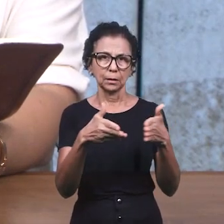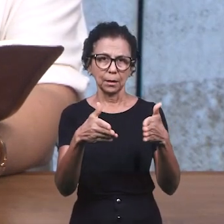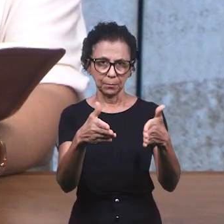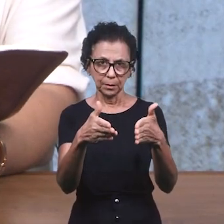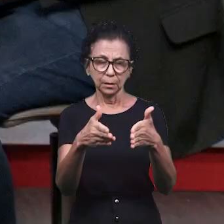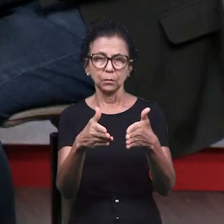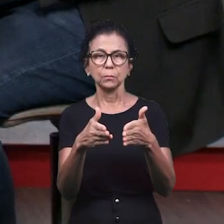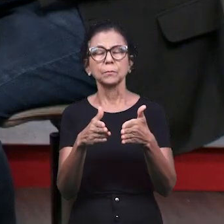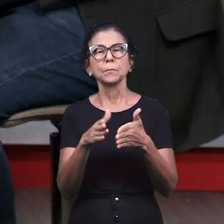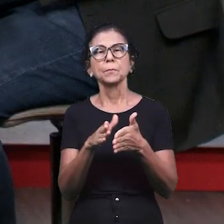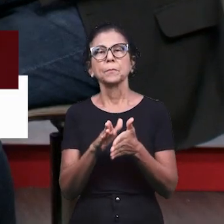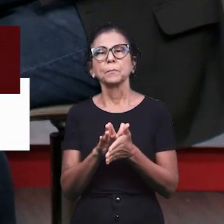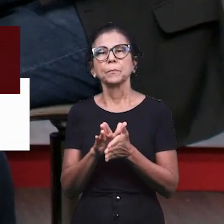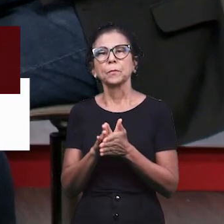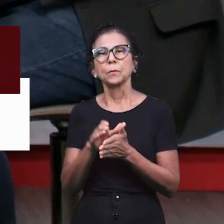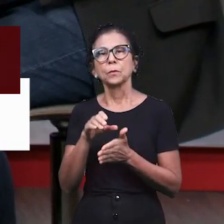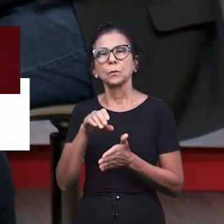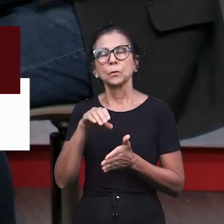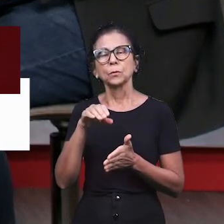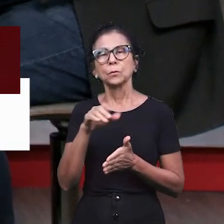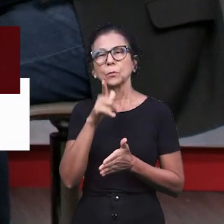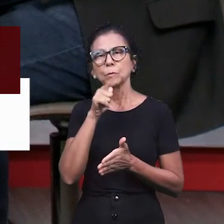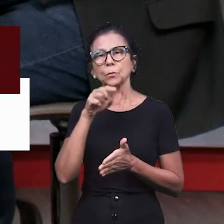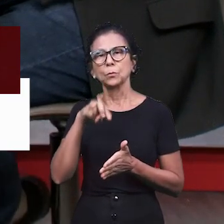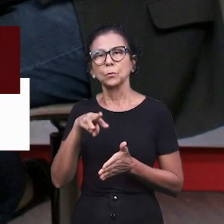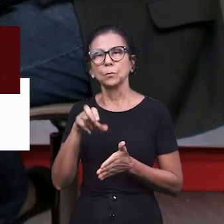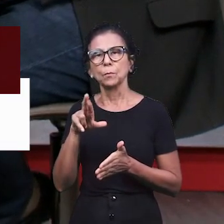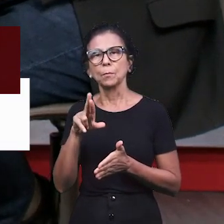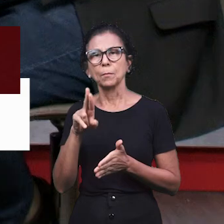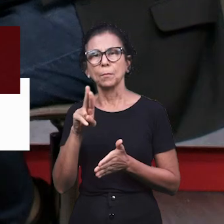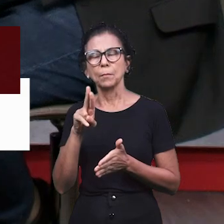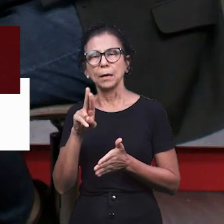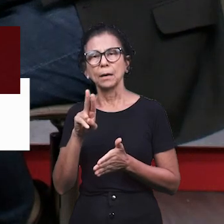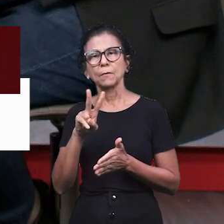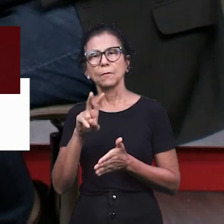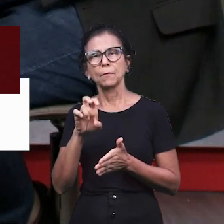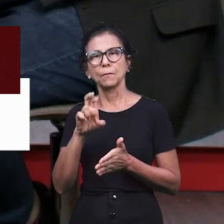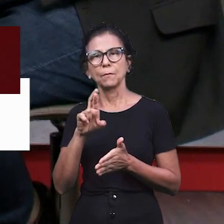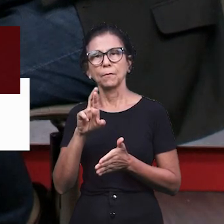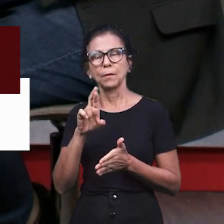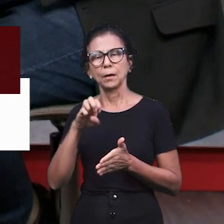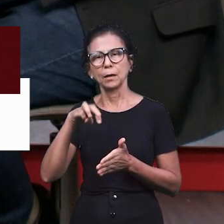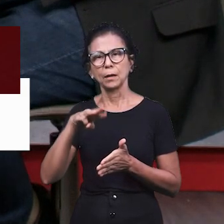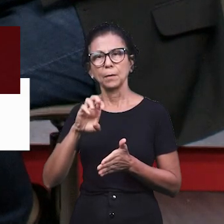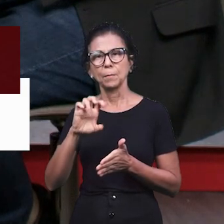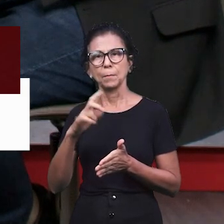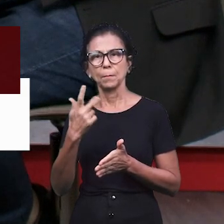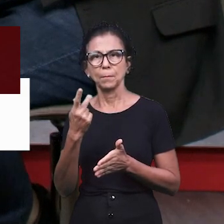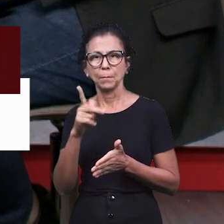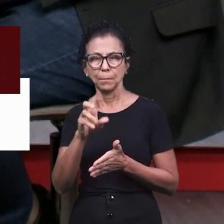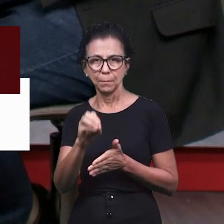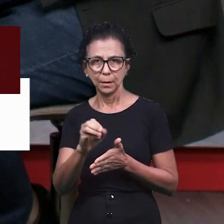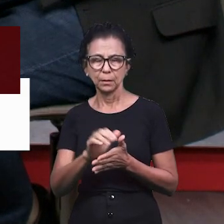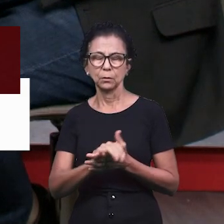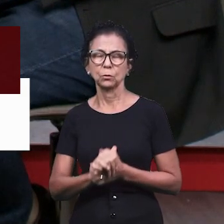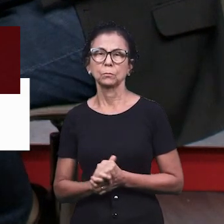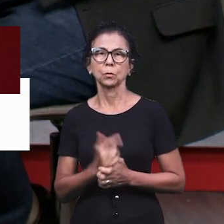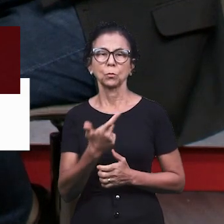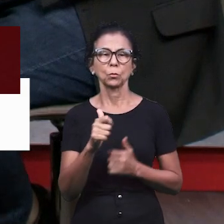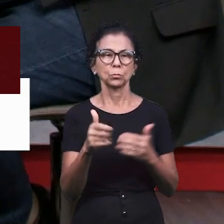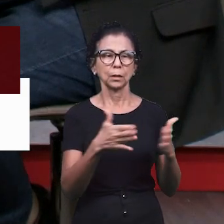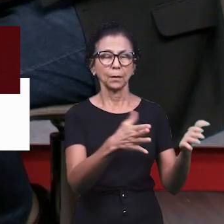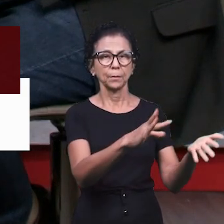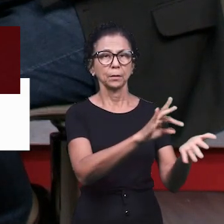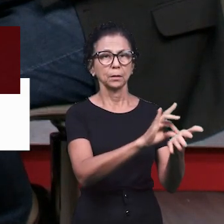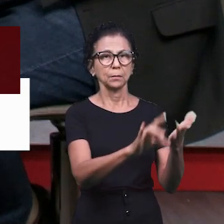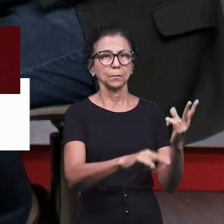Vermelho. Pastor, episódio aqui importantíssimo, esse texto que nós já lemos aqui.